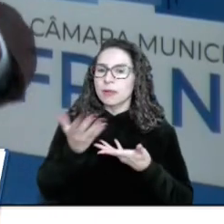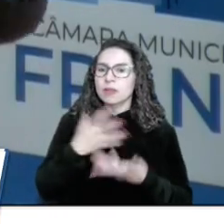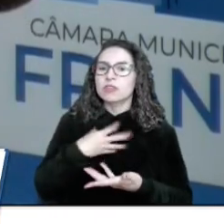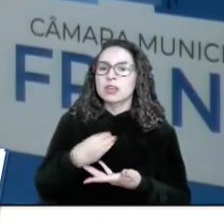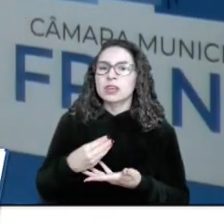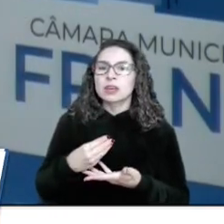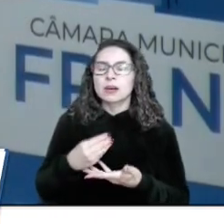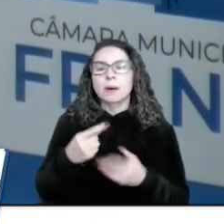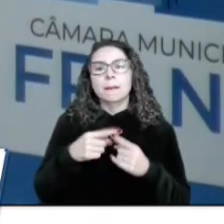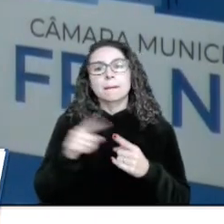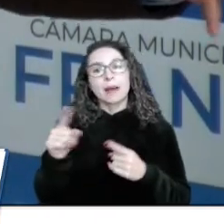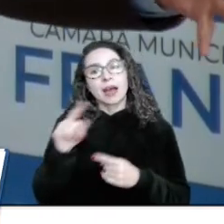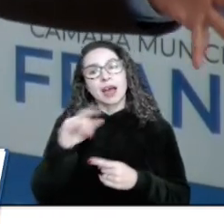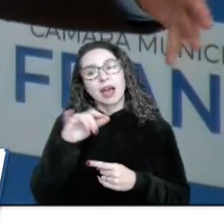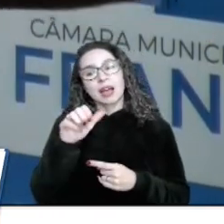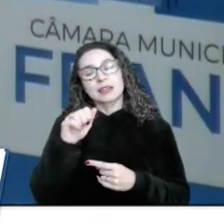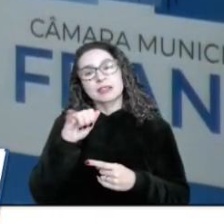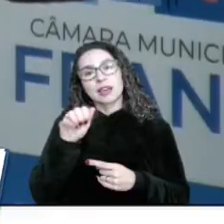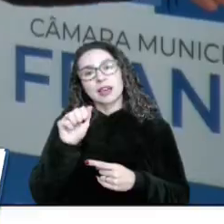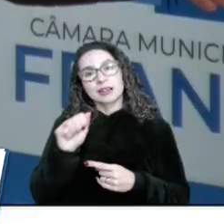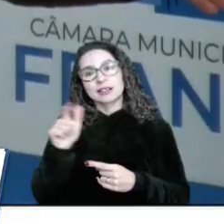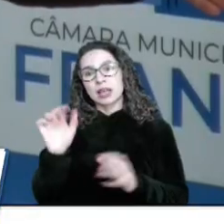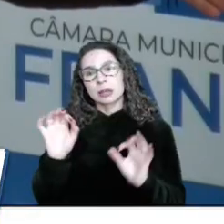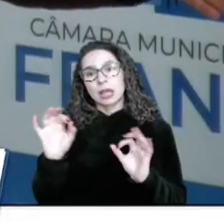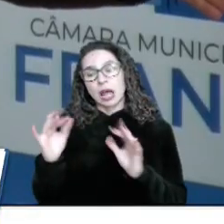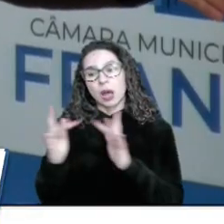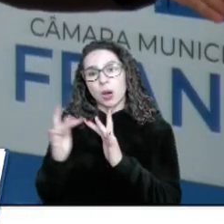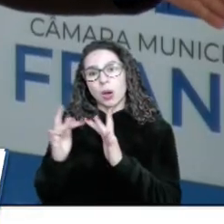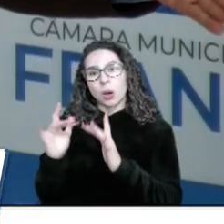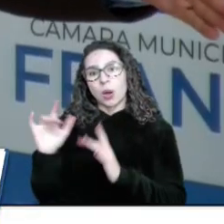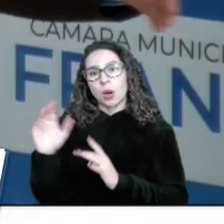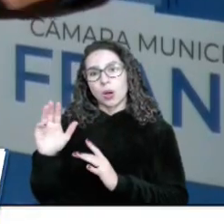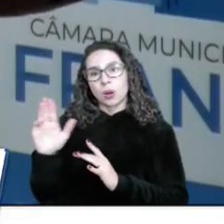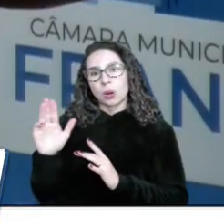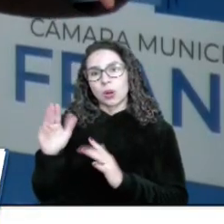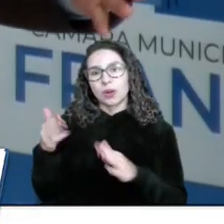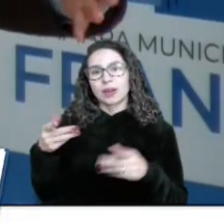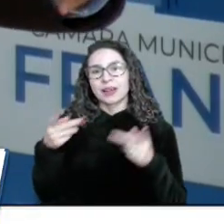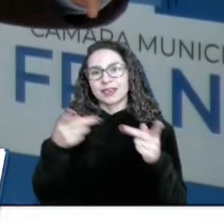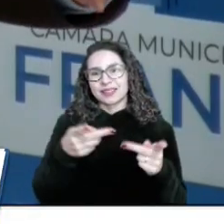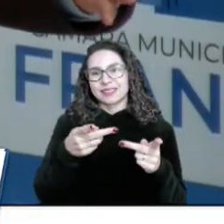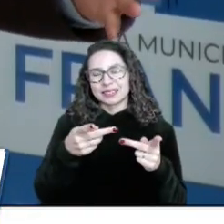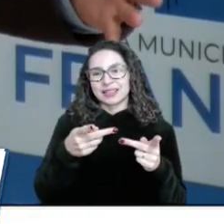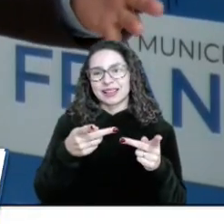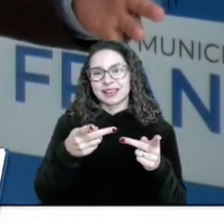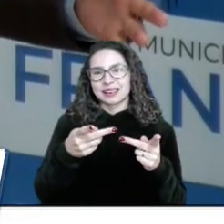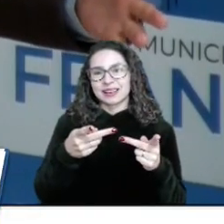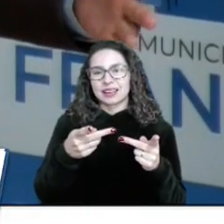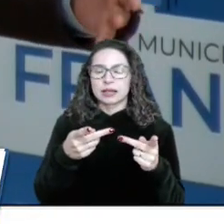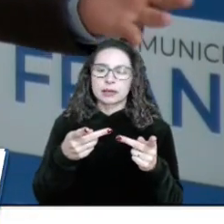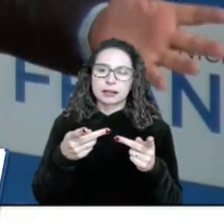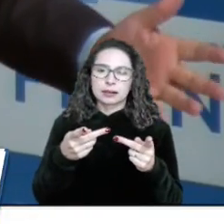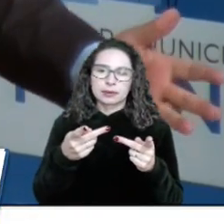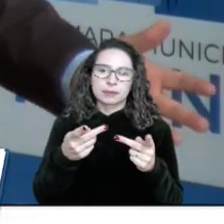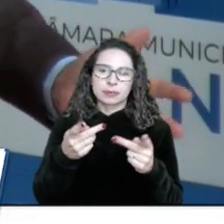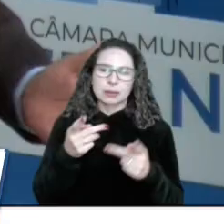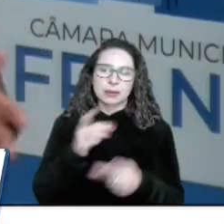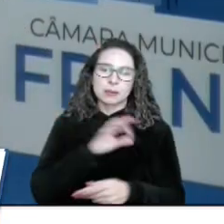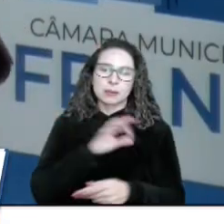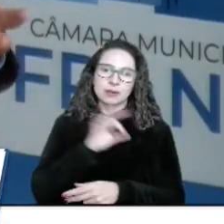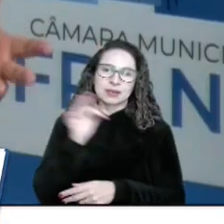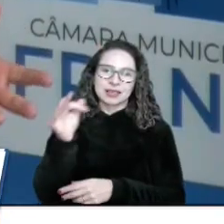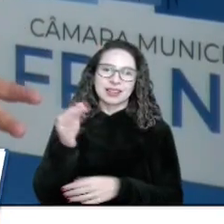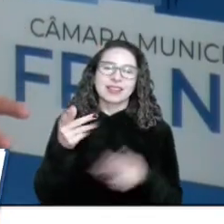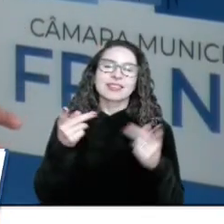a Janja, que nada era do Lula, ia lá para a penitenciária não, que estava preso da Polícia Federal, né? Ia lá,